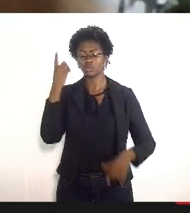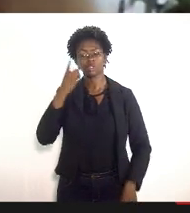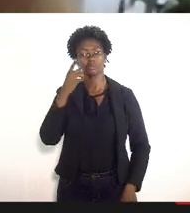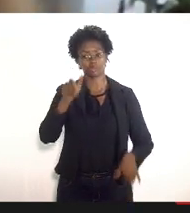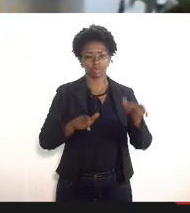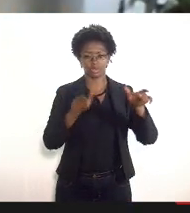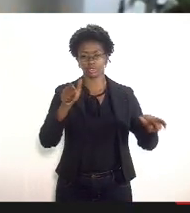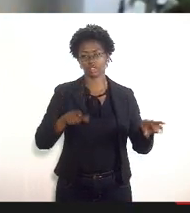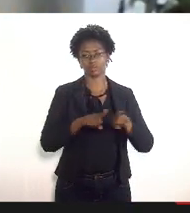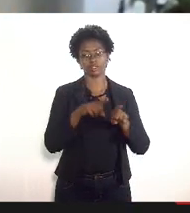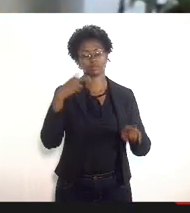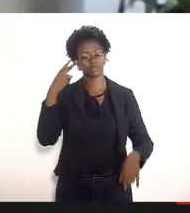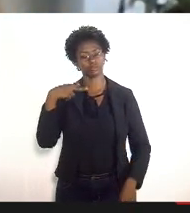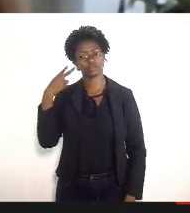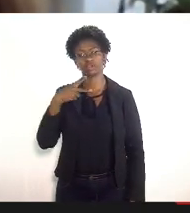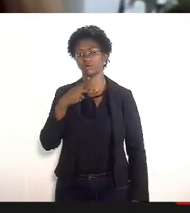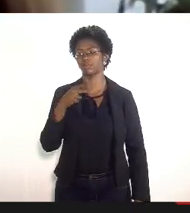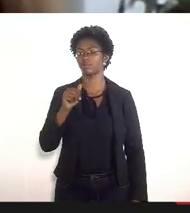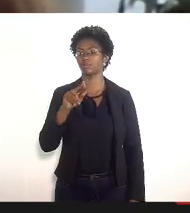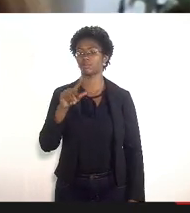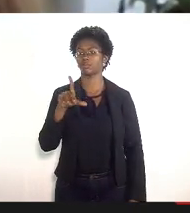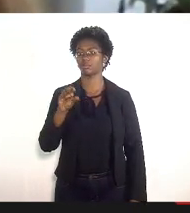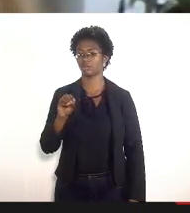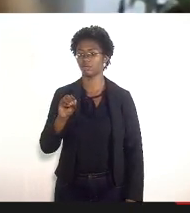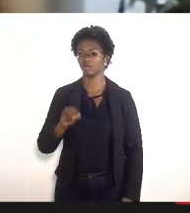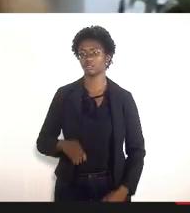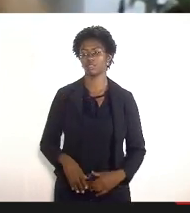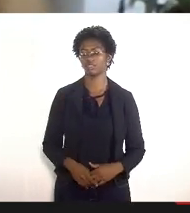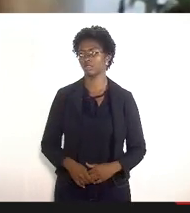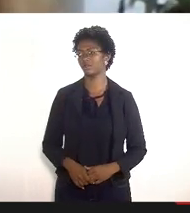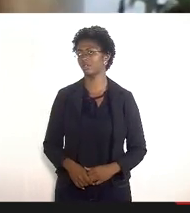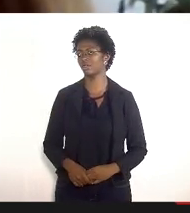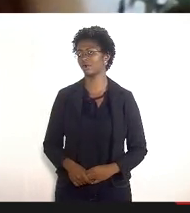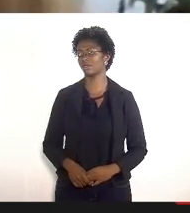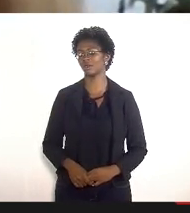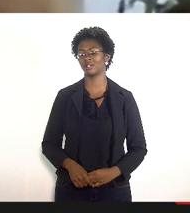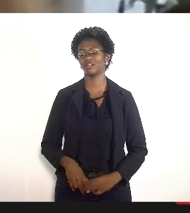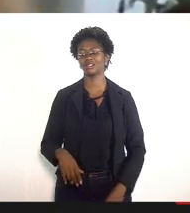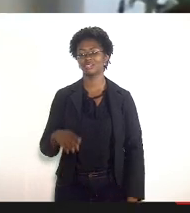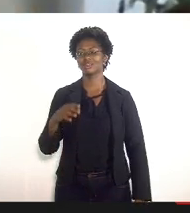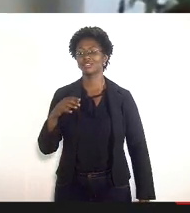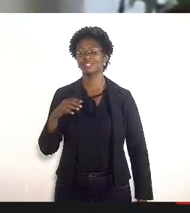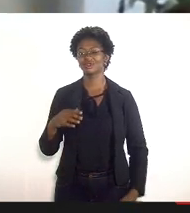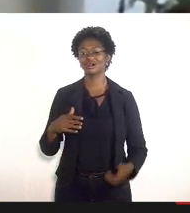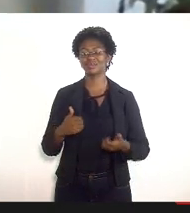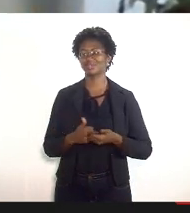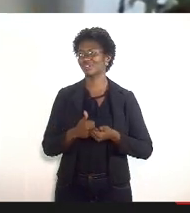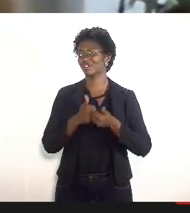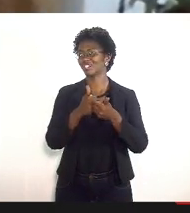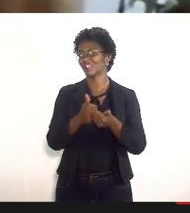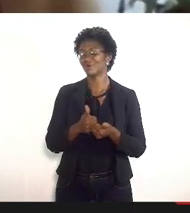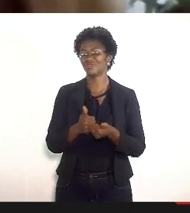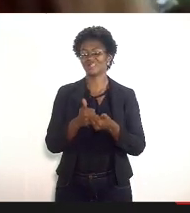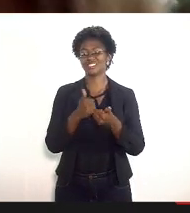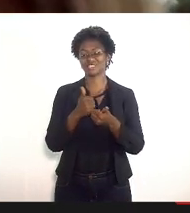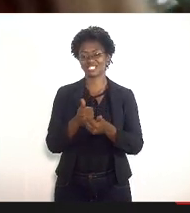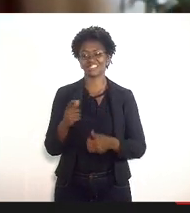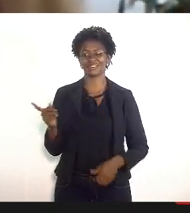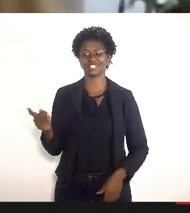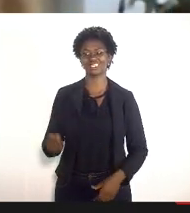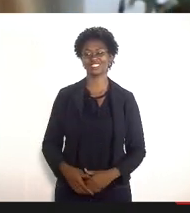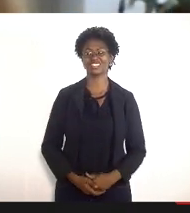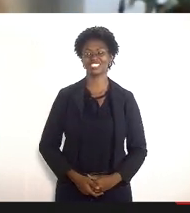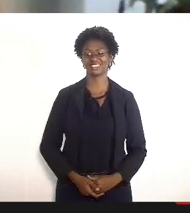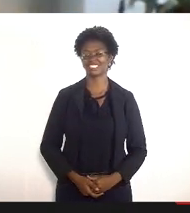ao vereador Paulo Pinheiro, pelo apoio nessa causa que o controle social